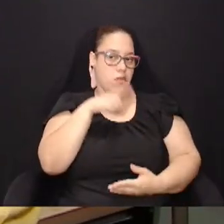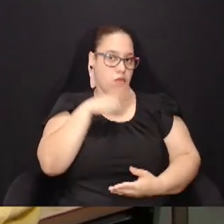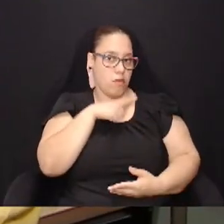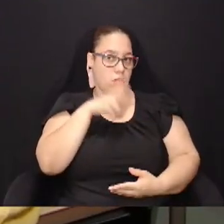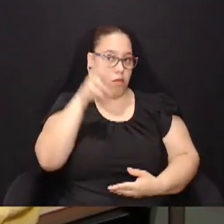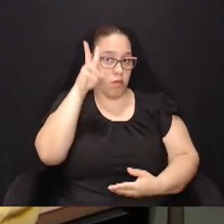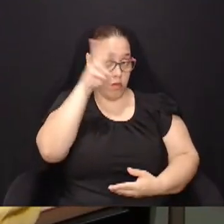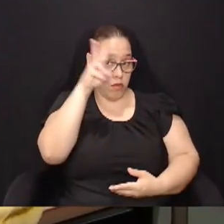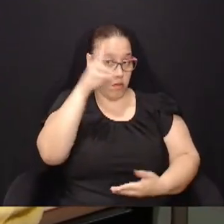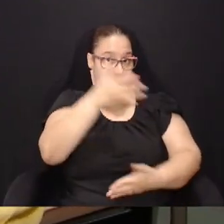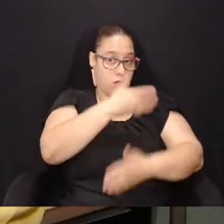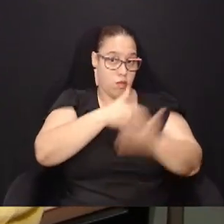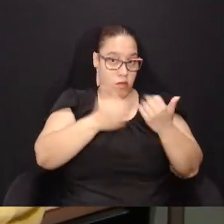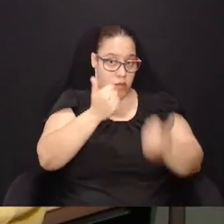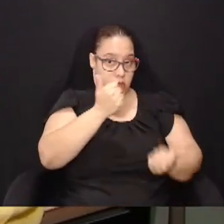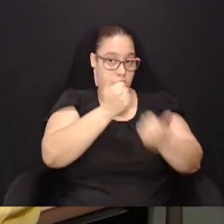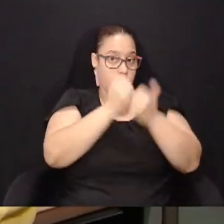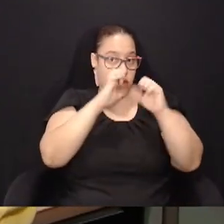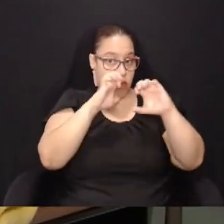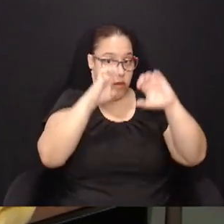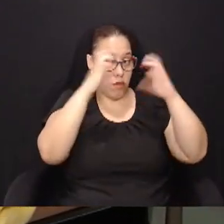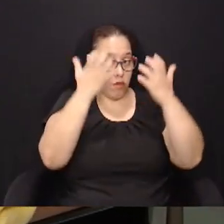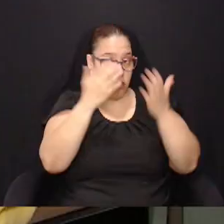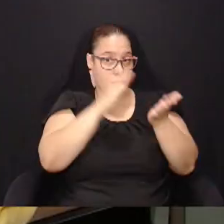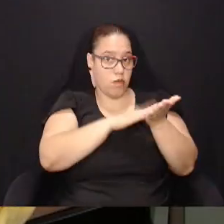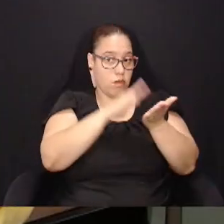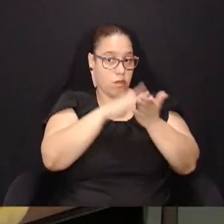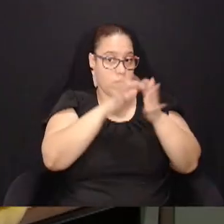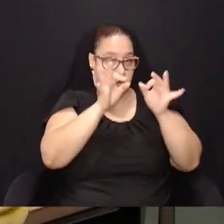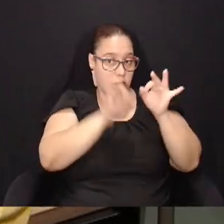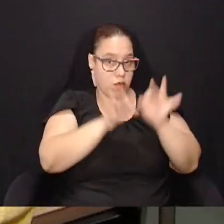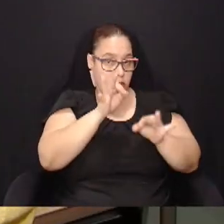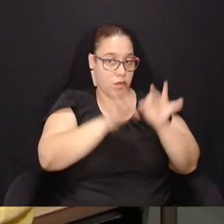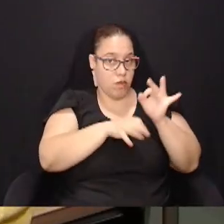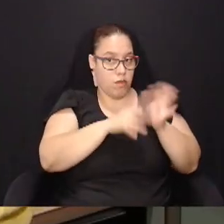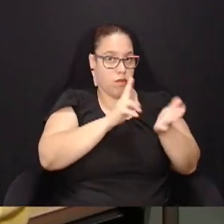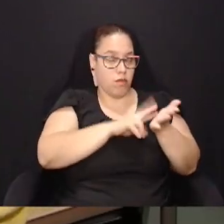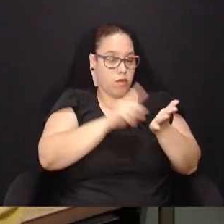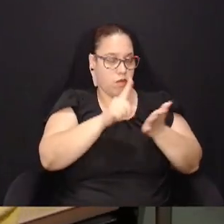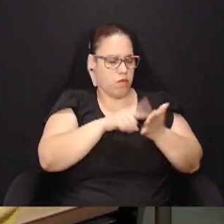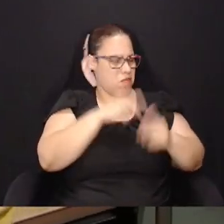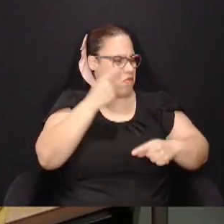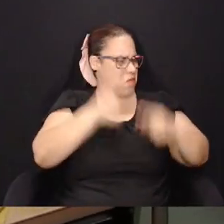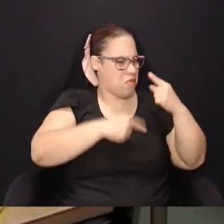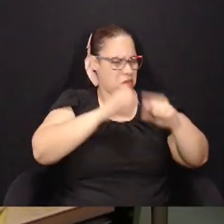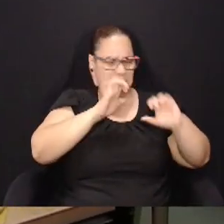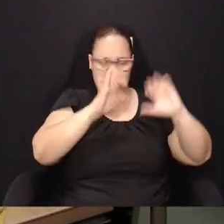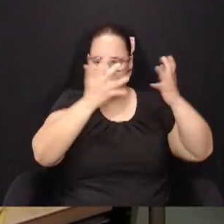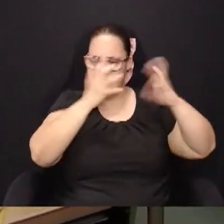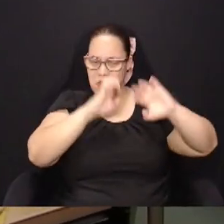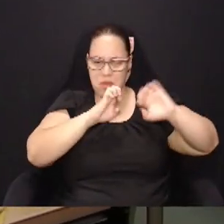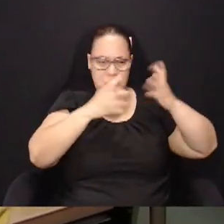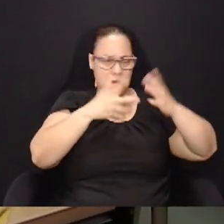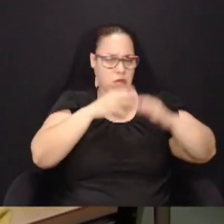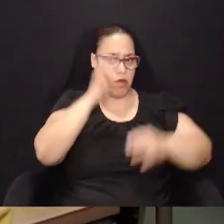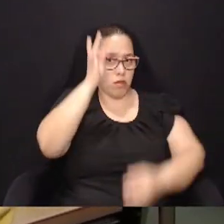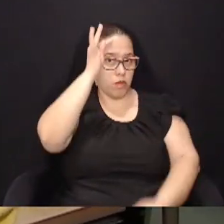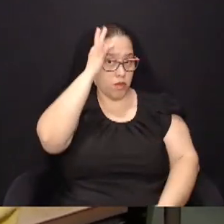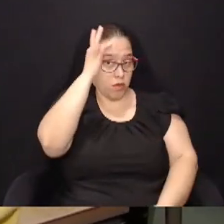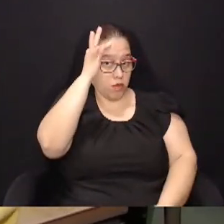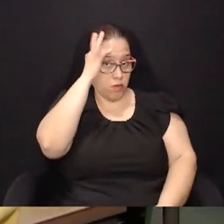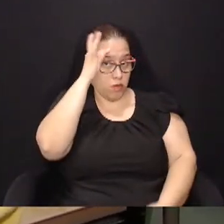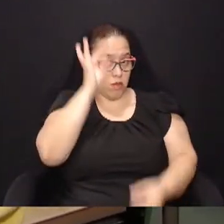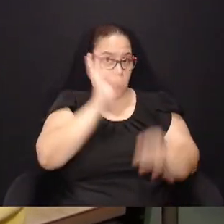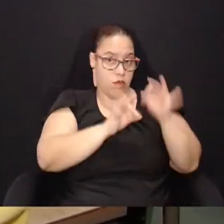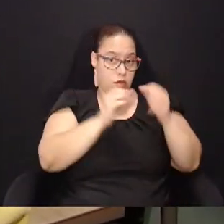parceria em eventos com o Tribunal de Contas, já sediamos aqui diversos ciclos de debate e outros eventos técnicos que o Tribunal fez parceria com a